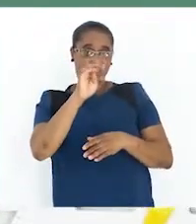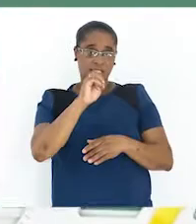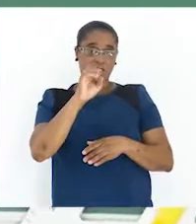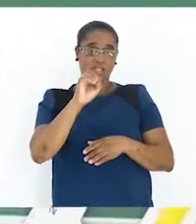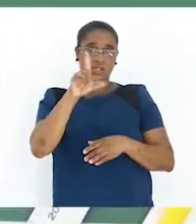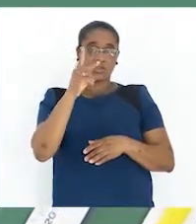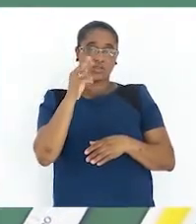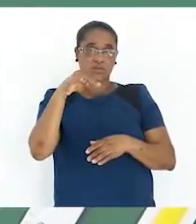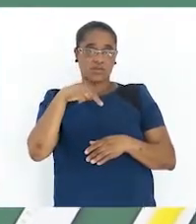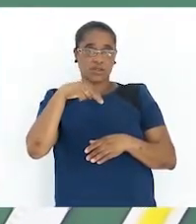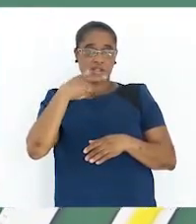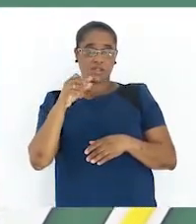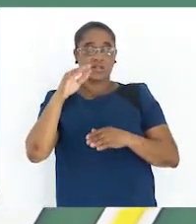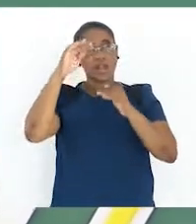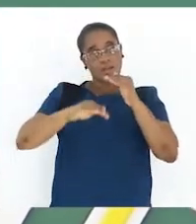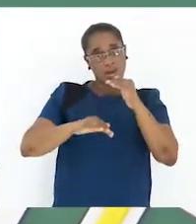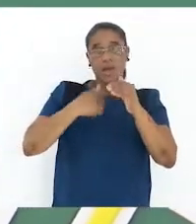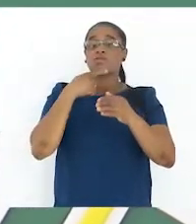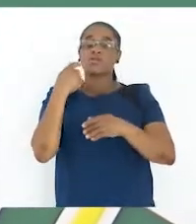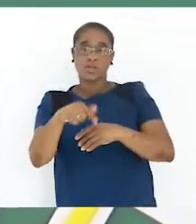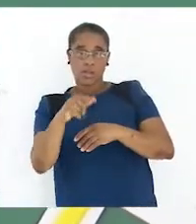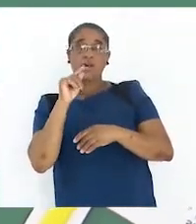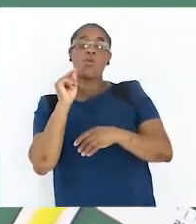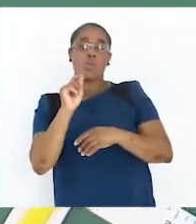ou do radical tem um nome, chama-se